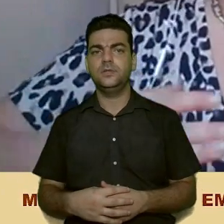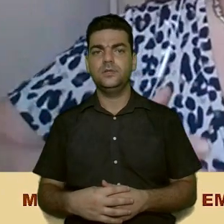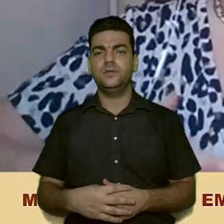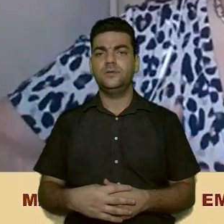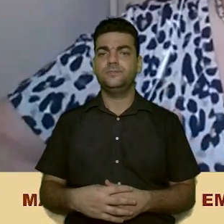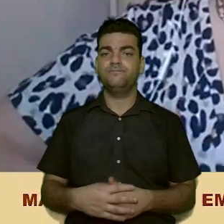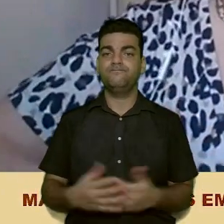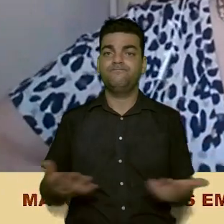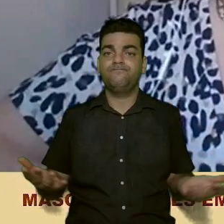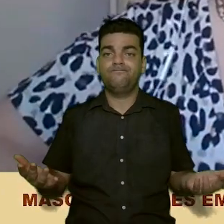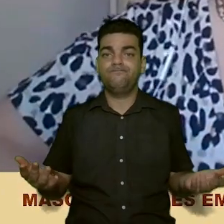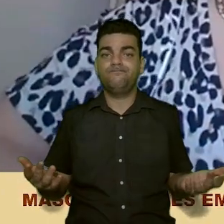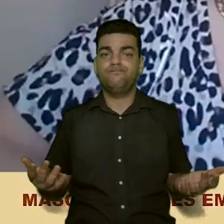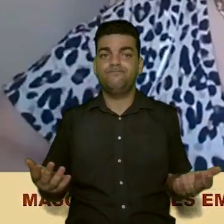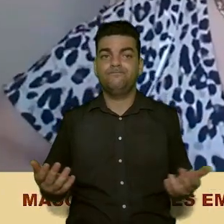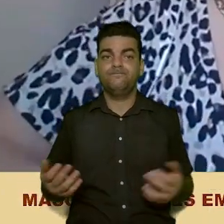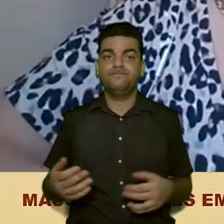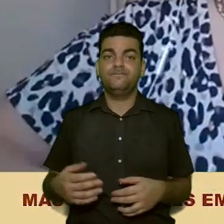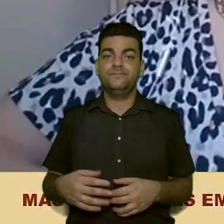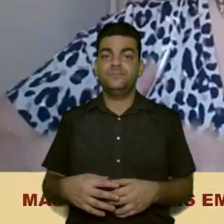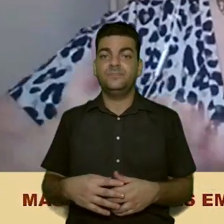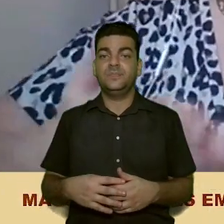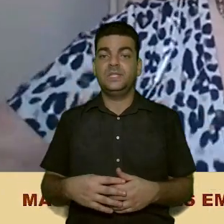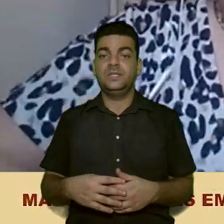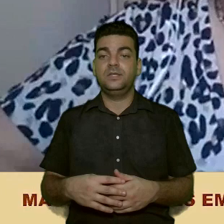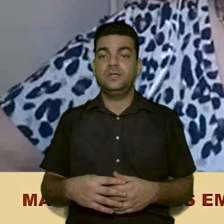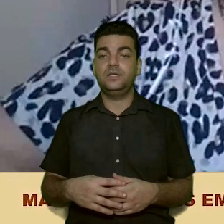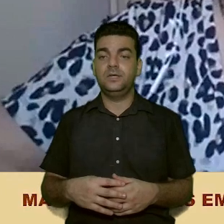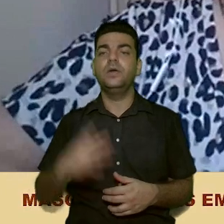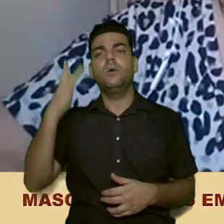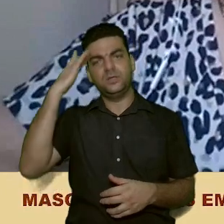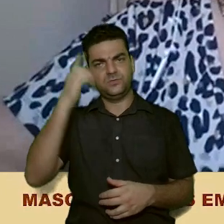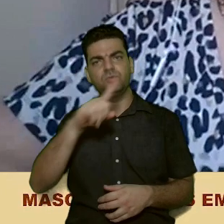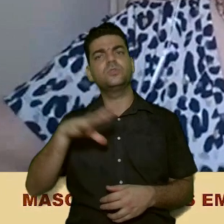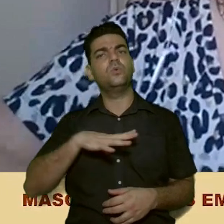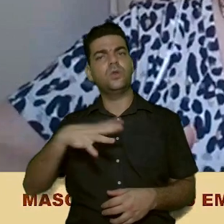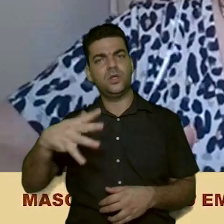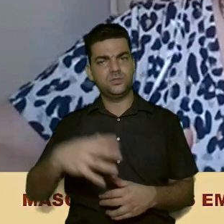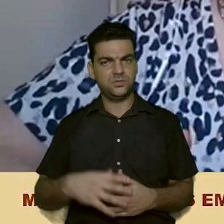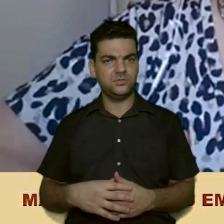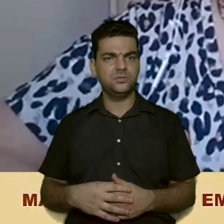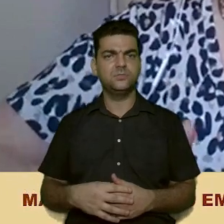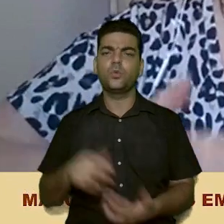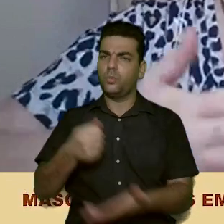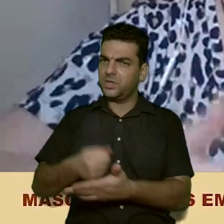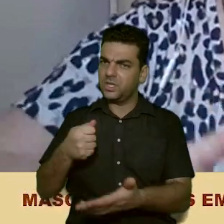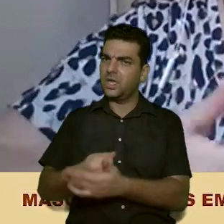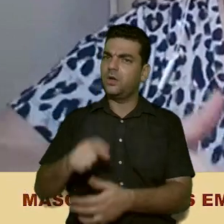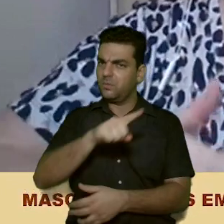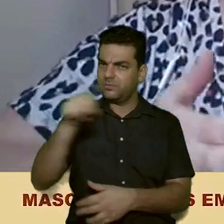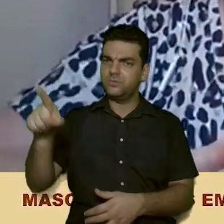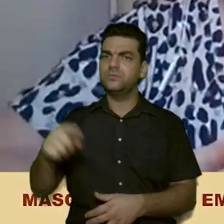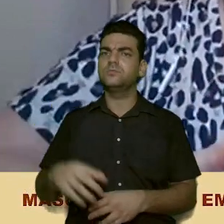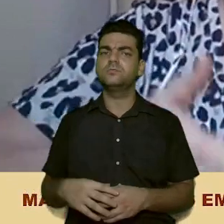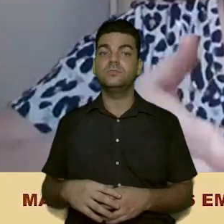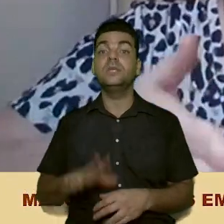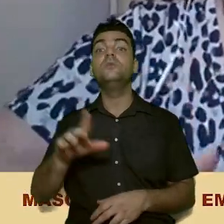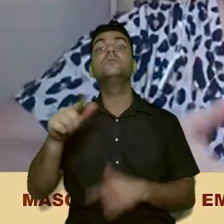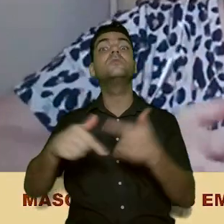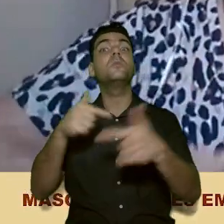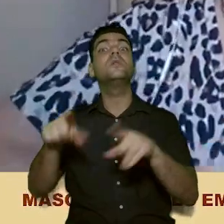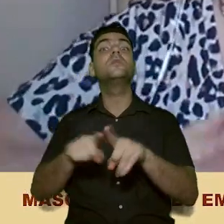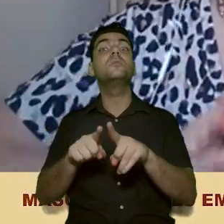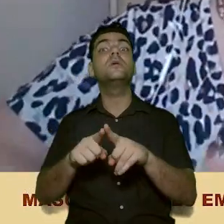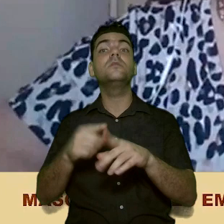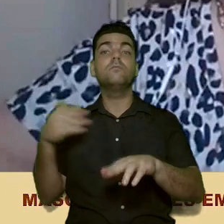e que também partam para ação, né? Cobrem, por exemplo, nos seus ambientes de trabalho, a presença